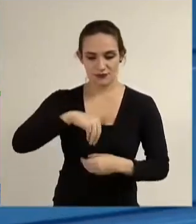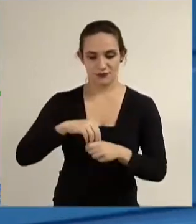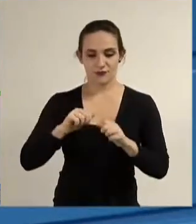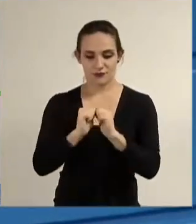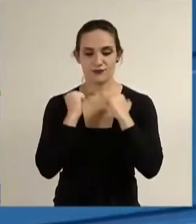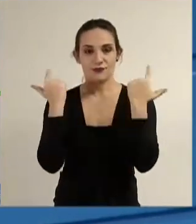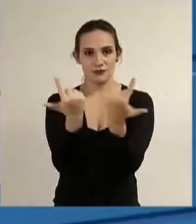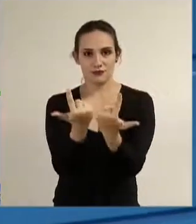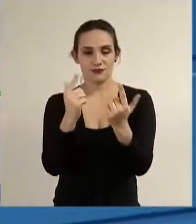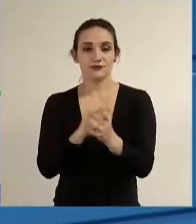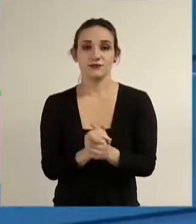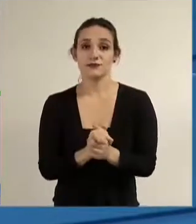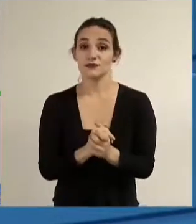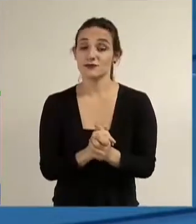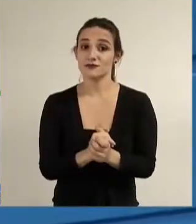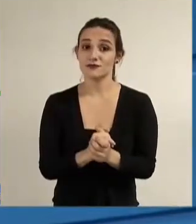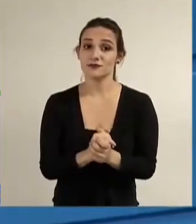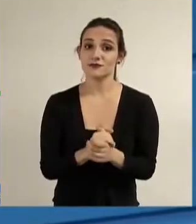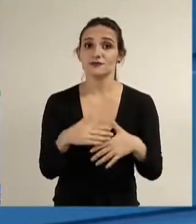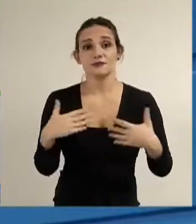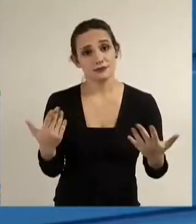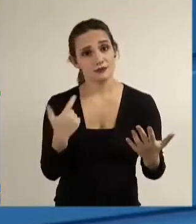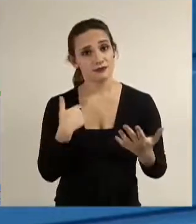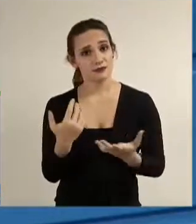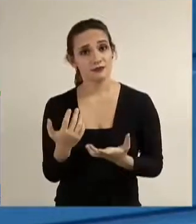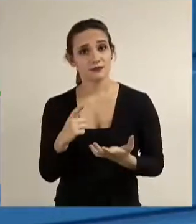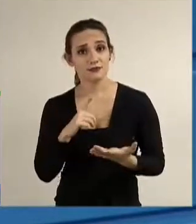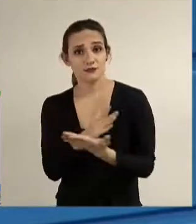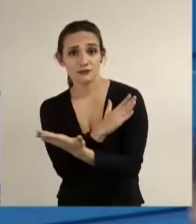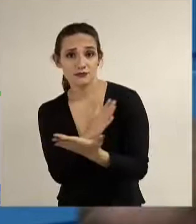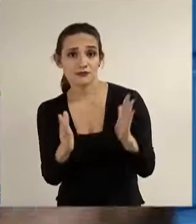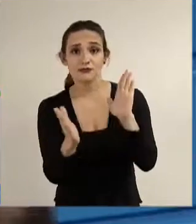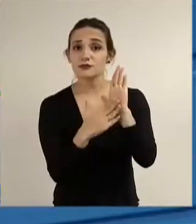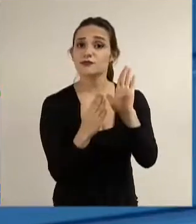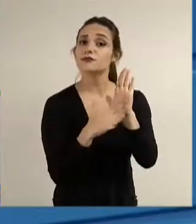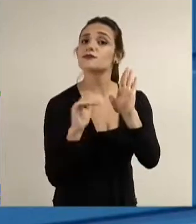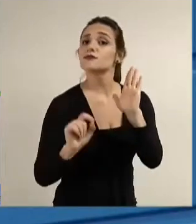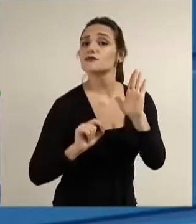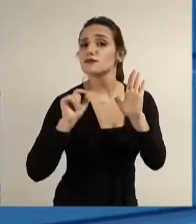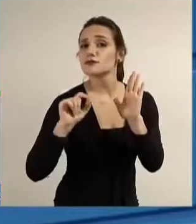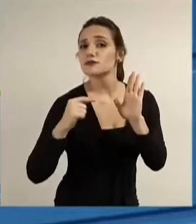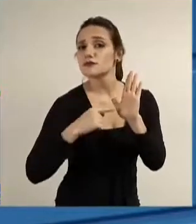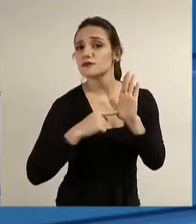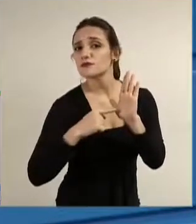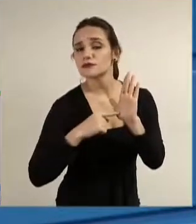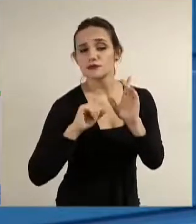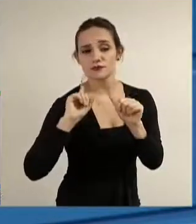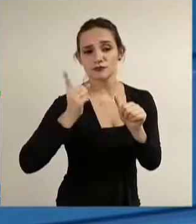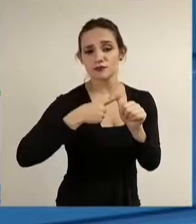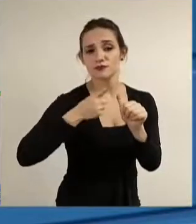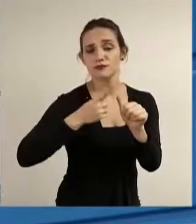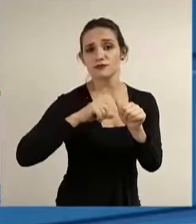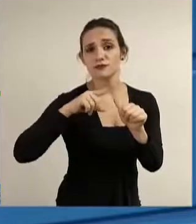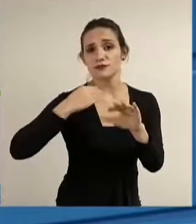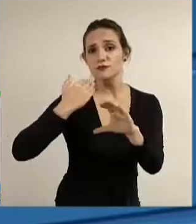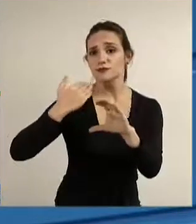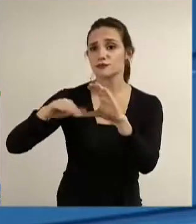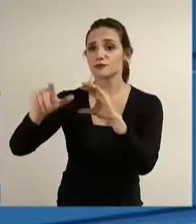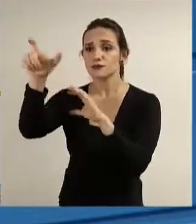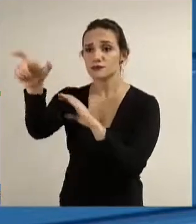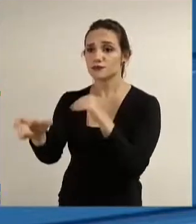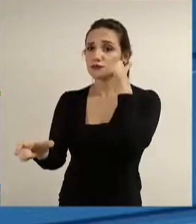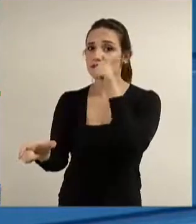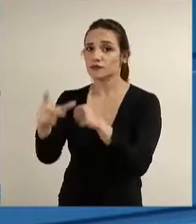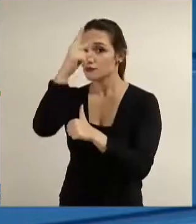desta Assembleia Legislativa, estou apresentando algumas proposições. A primeira delas é encaminhada à prefeita